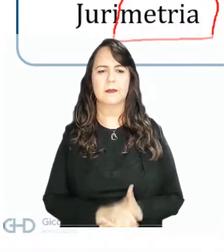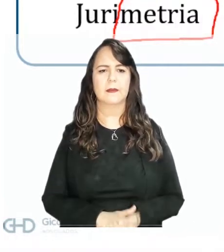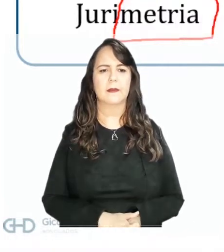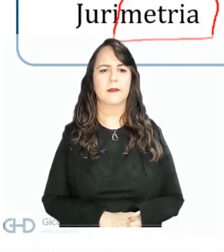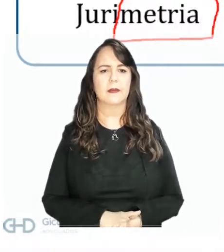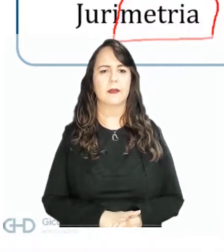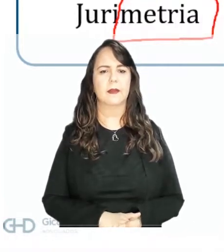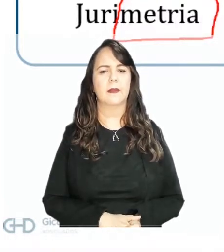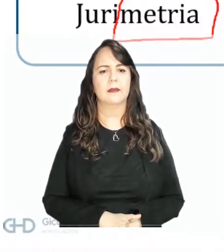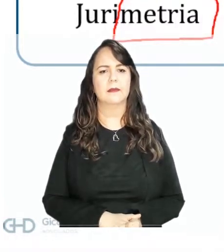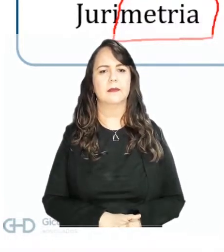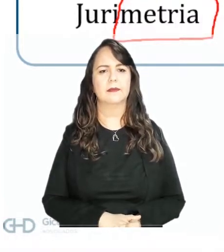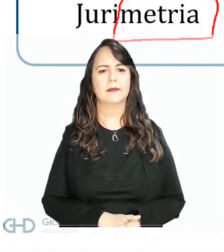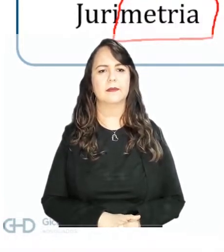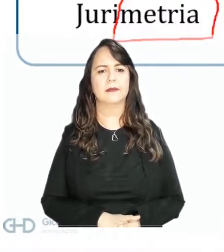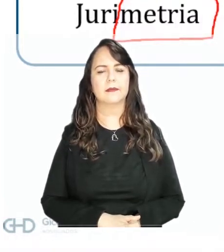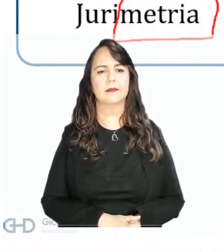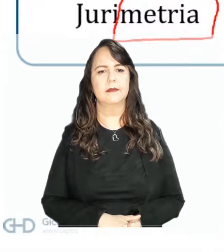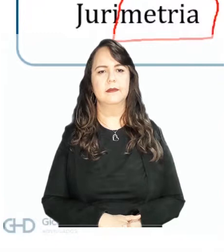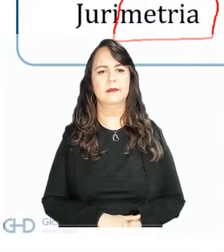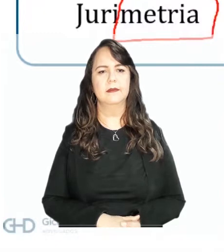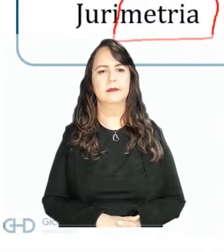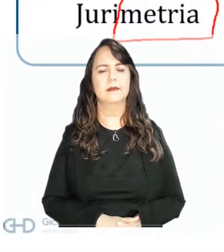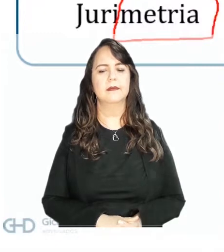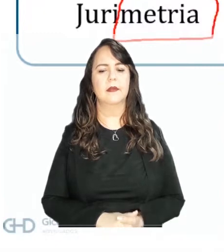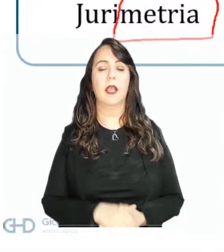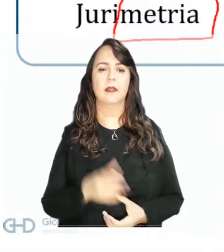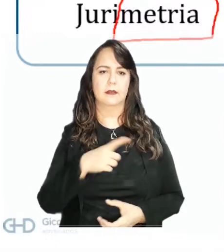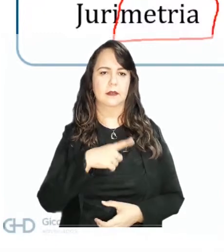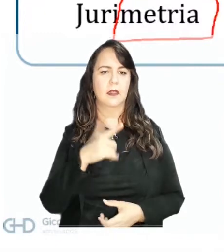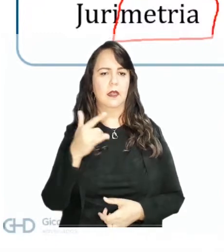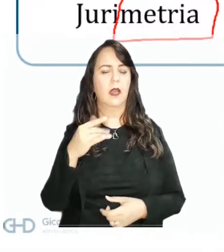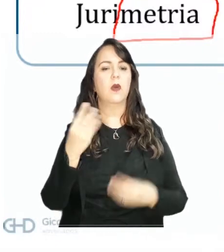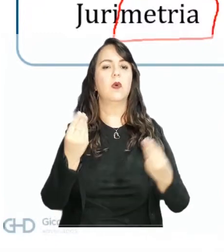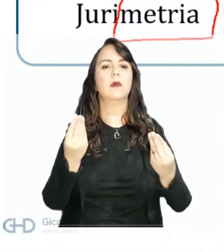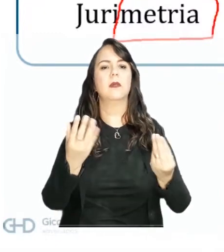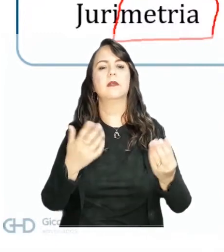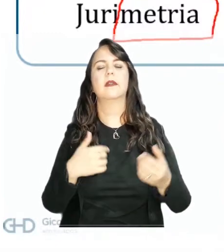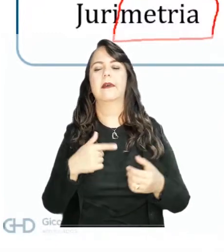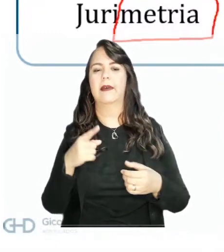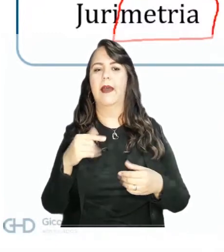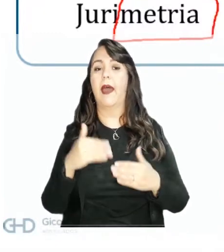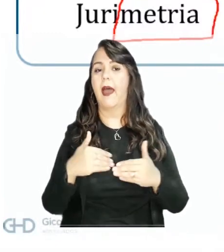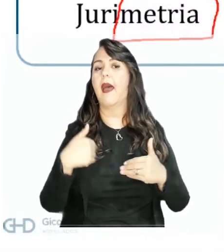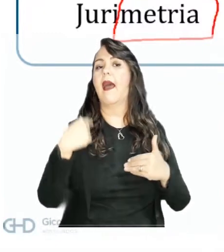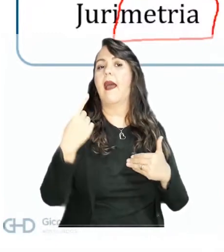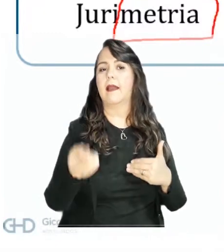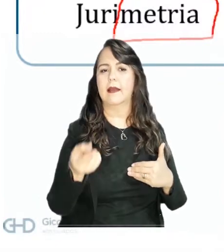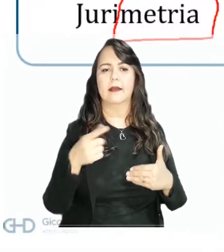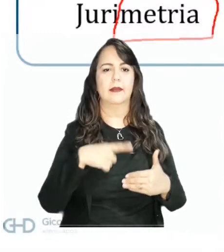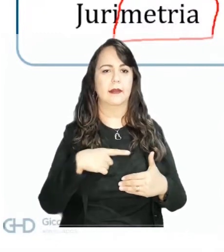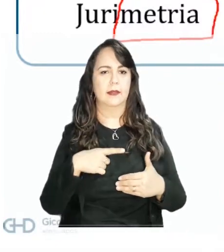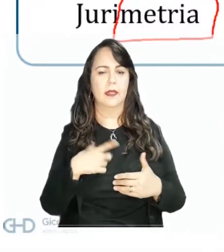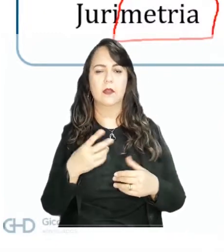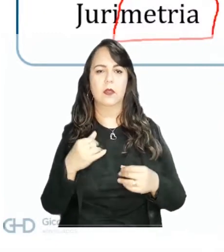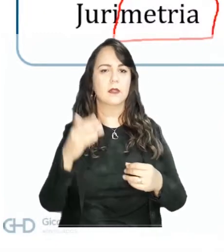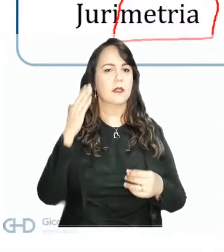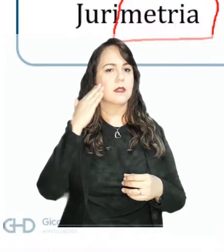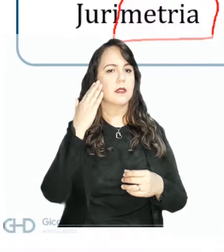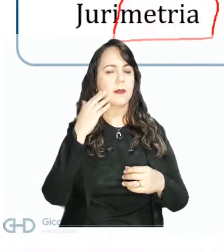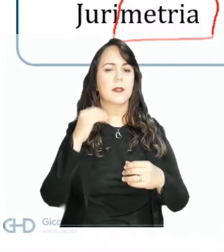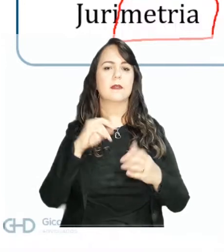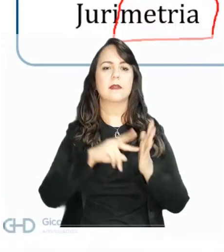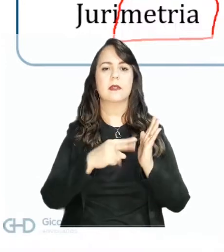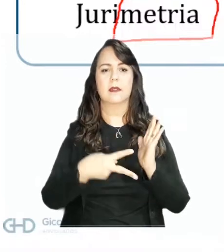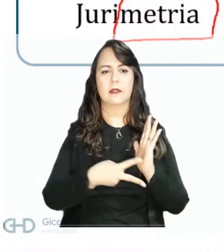a gente está indo além da causalidade. Ele está buscando correlações significativas. O que diabos isso quer dizer?